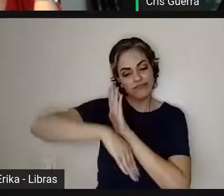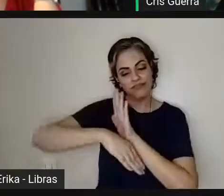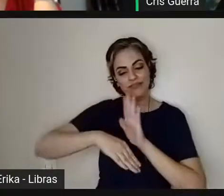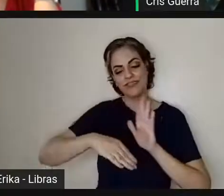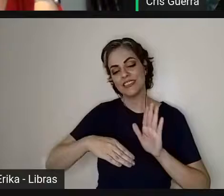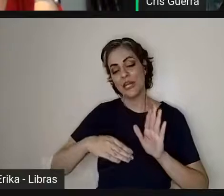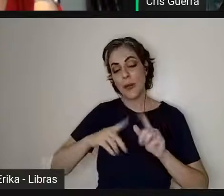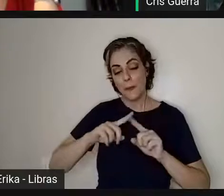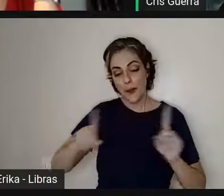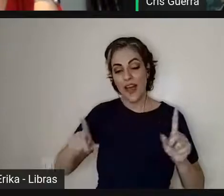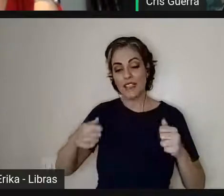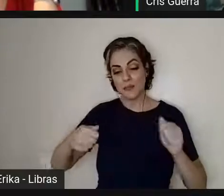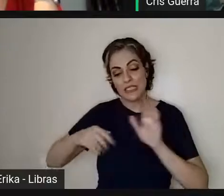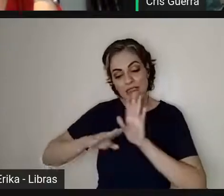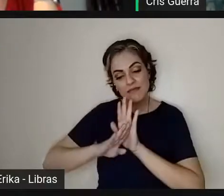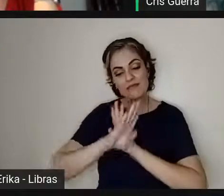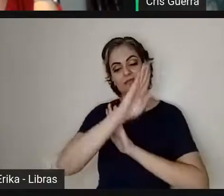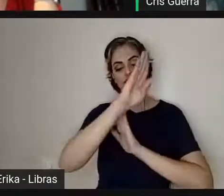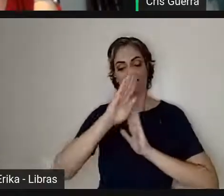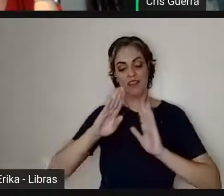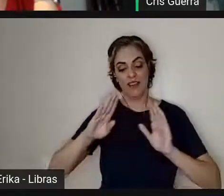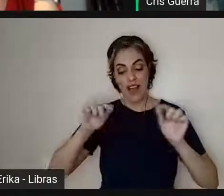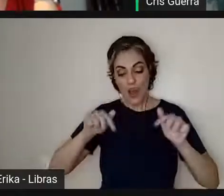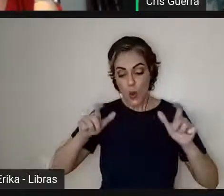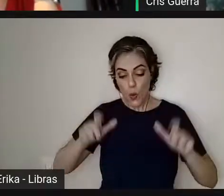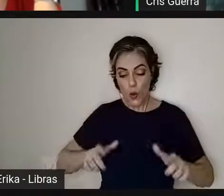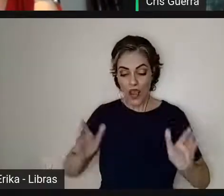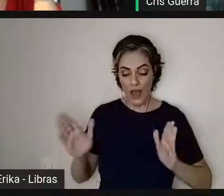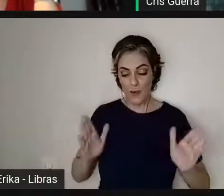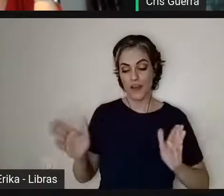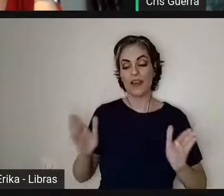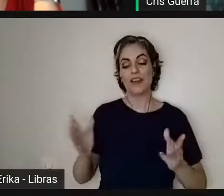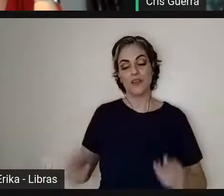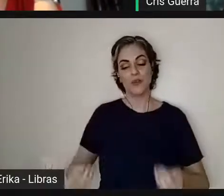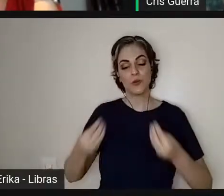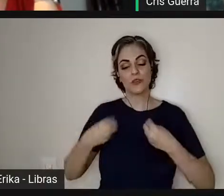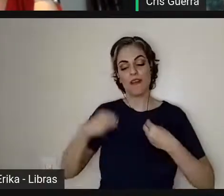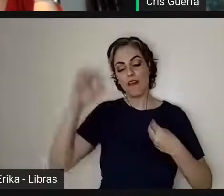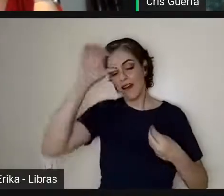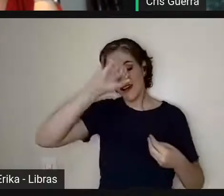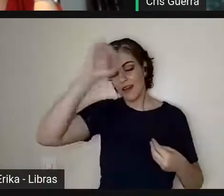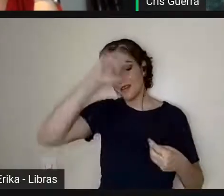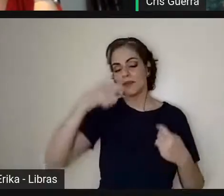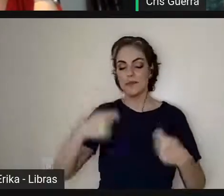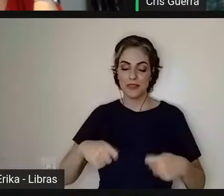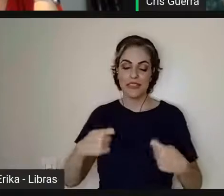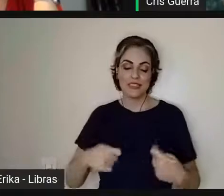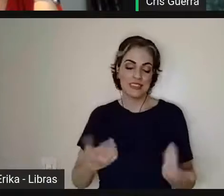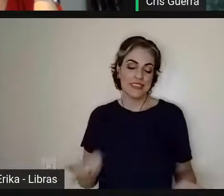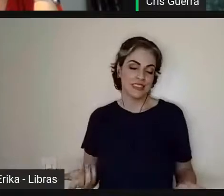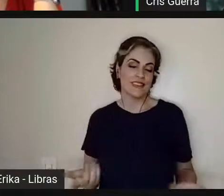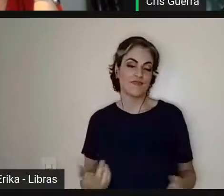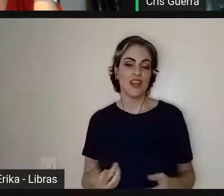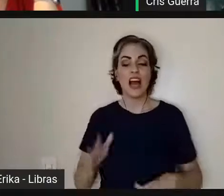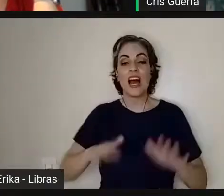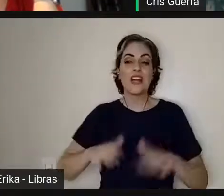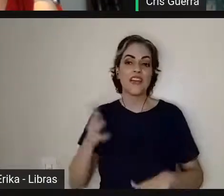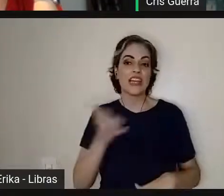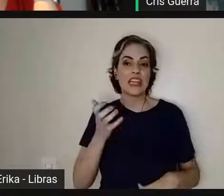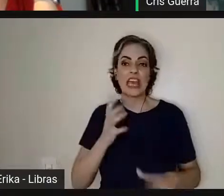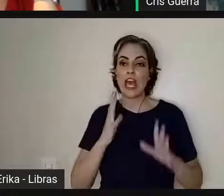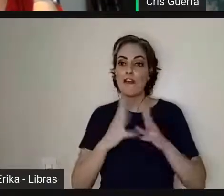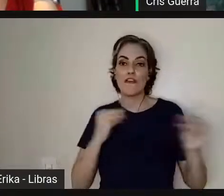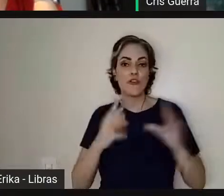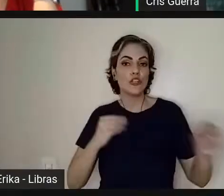poço tendo conhecido bastante coisa que ele tem a nos apresentar, né? Às vezes a gente quer sair tão rápido de lá que a gente não